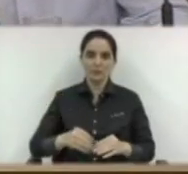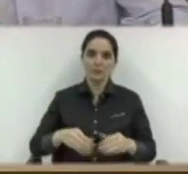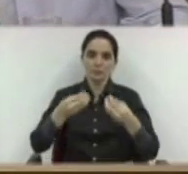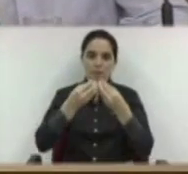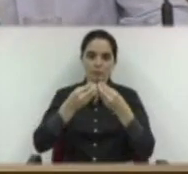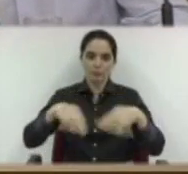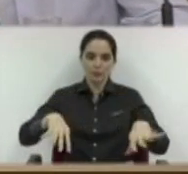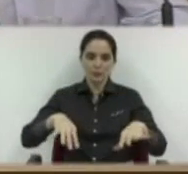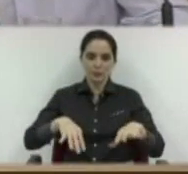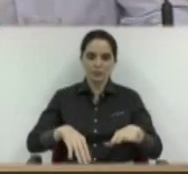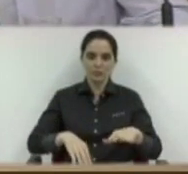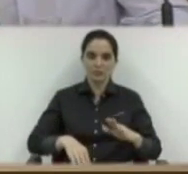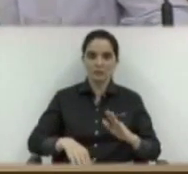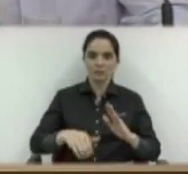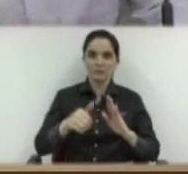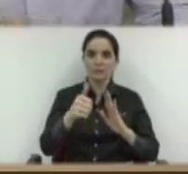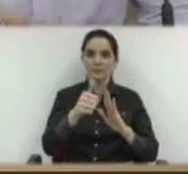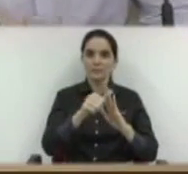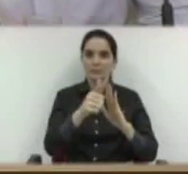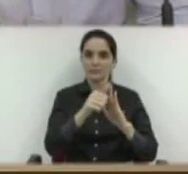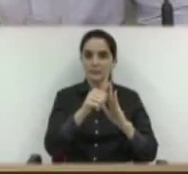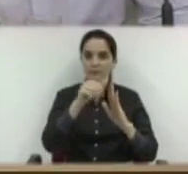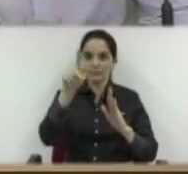o item 1 da pauta.